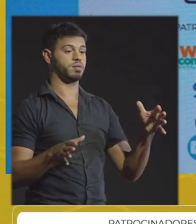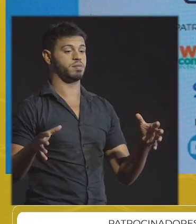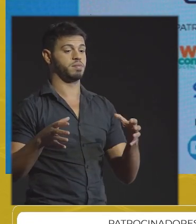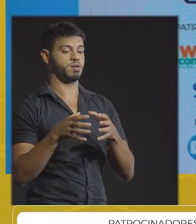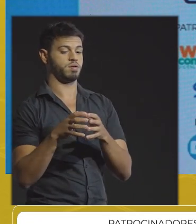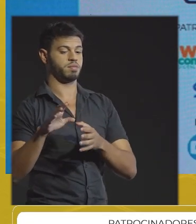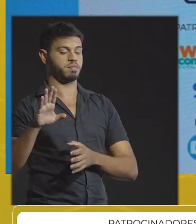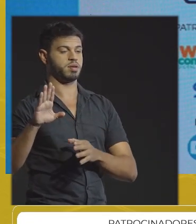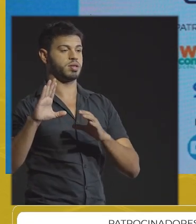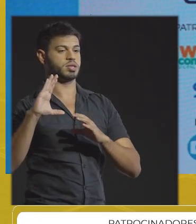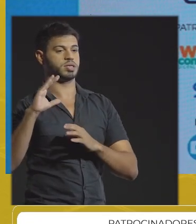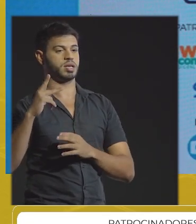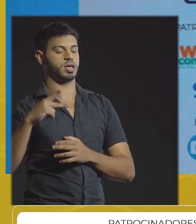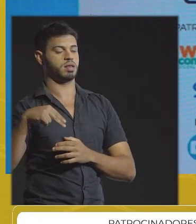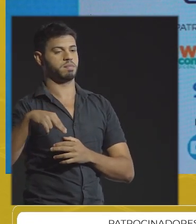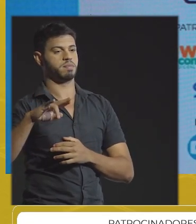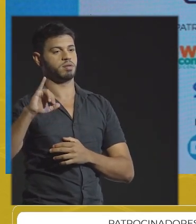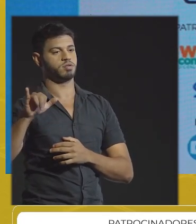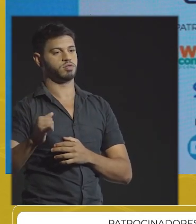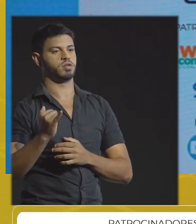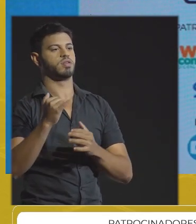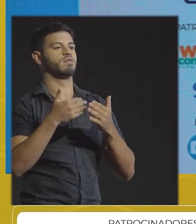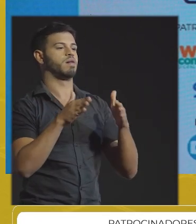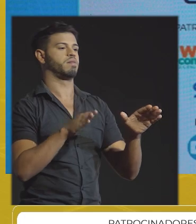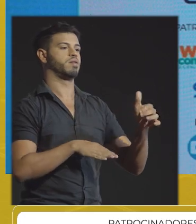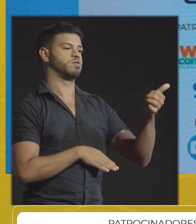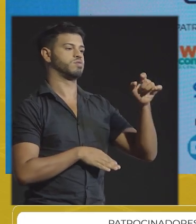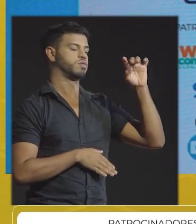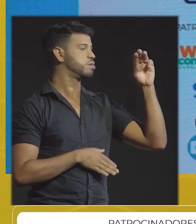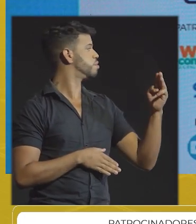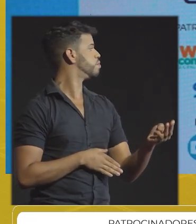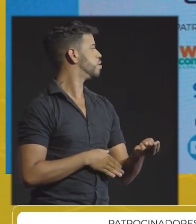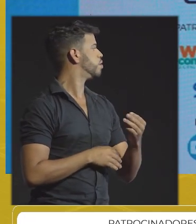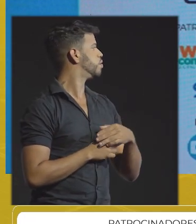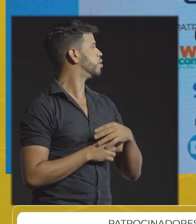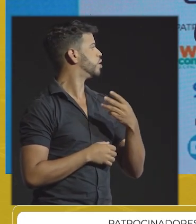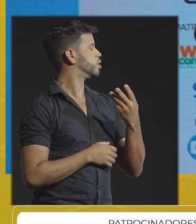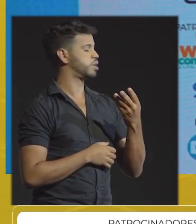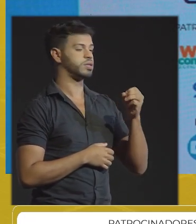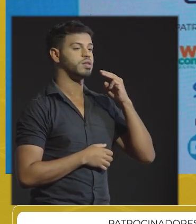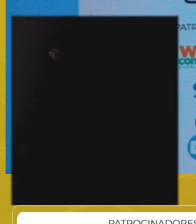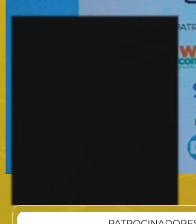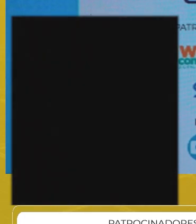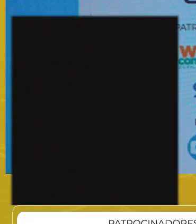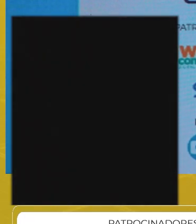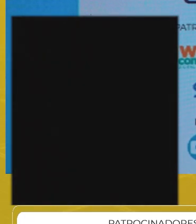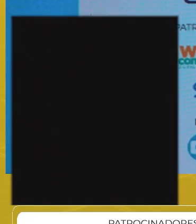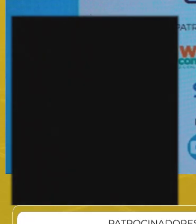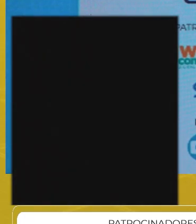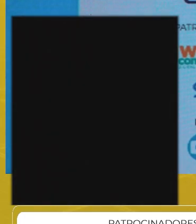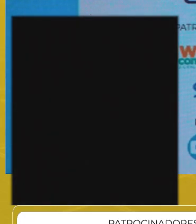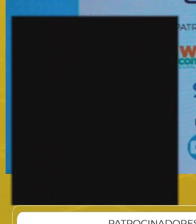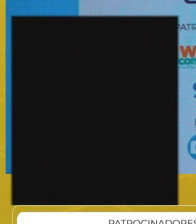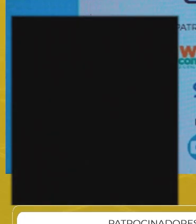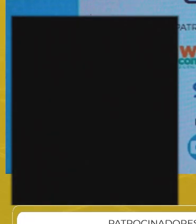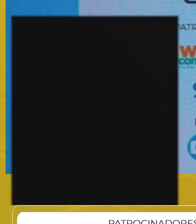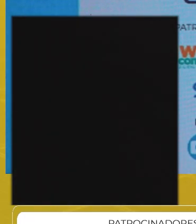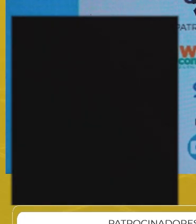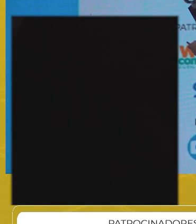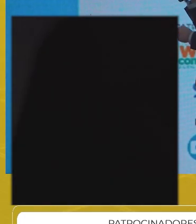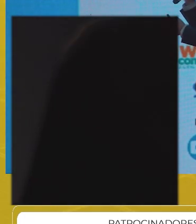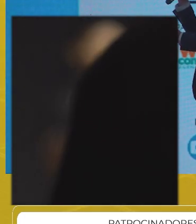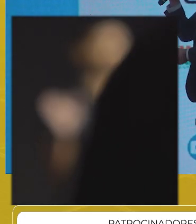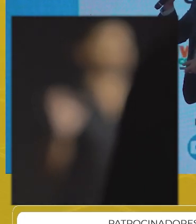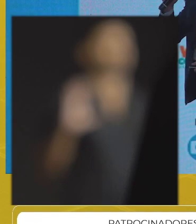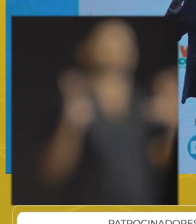B CNPJ vão abrir mais 11 milhões 300 oportunidades e quando abrir pro mercado inteiro para